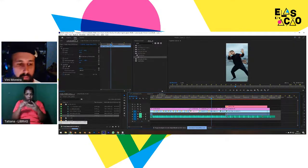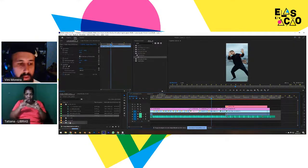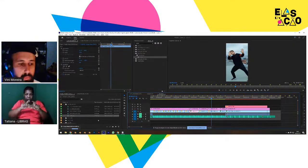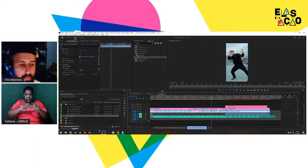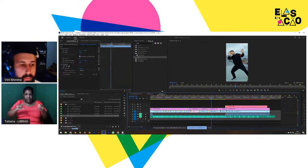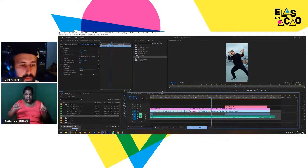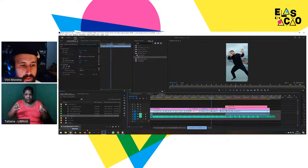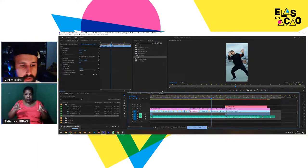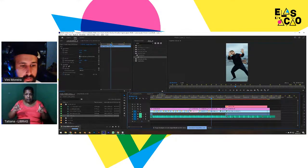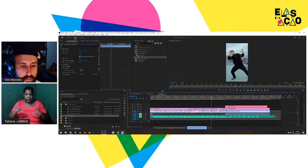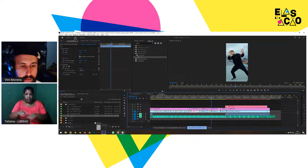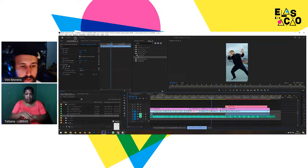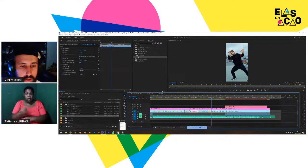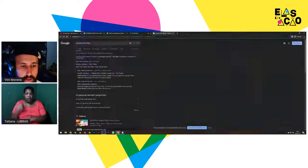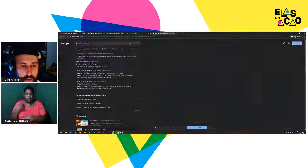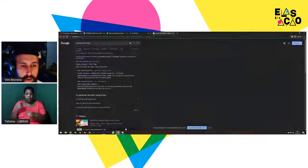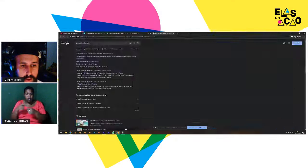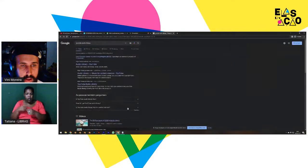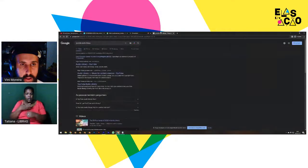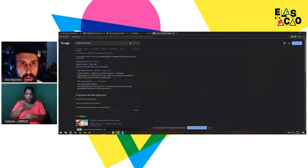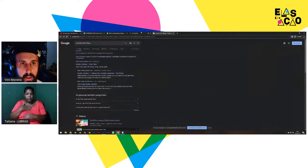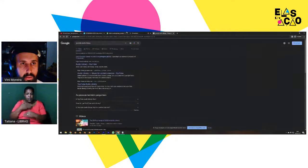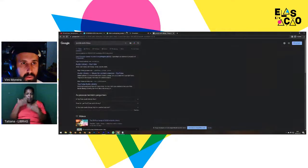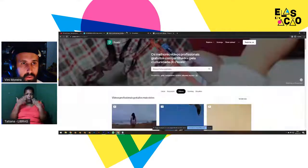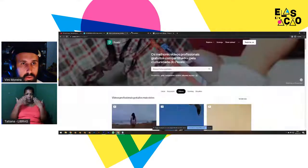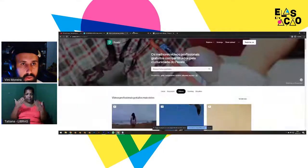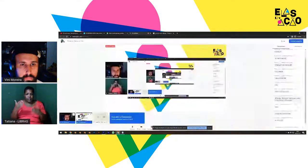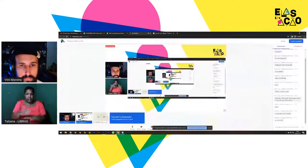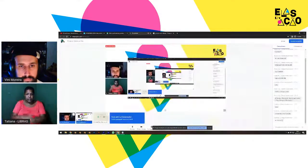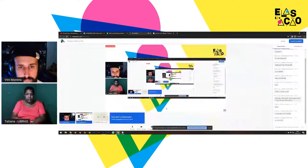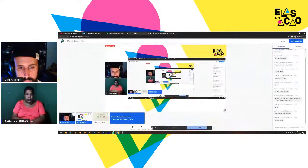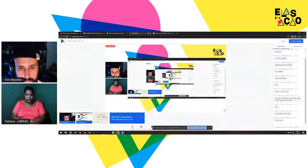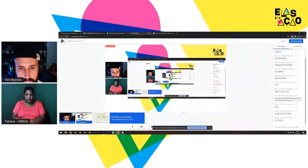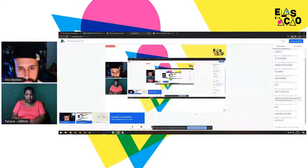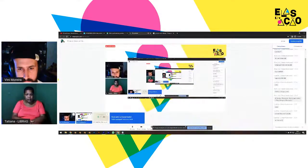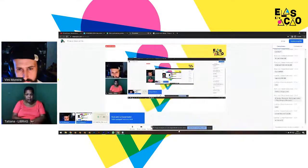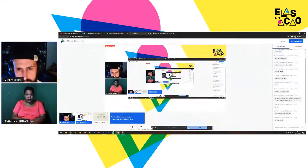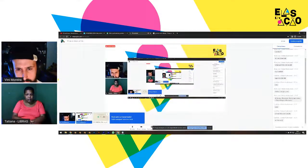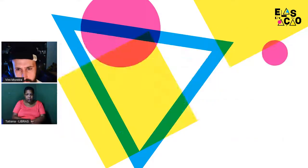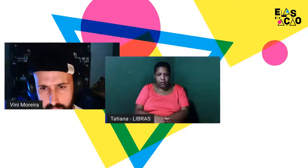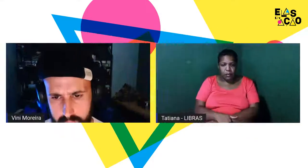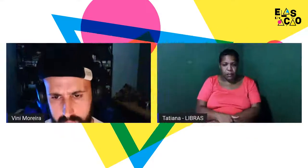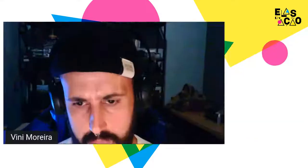na minha apresentada voltar para mim apresentação e no